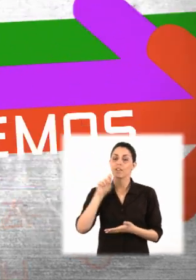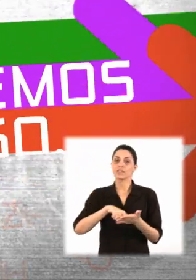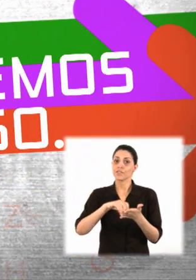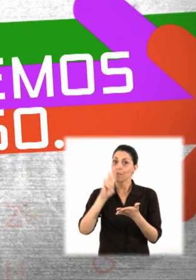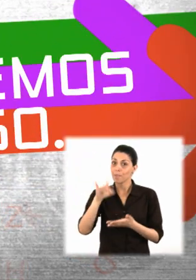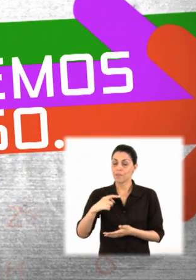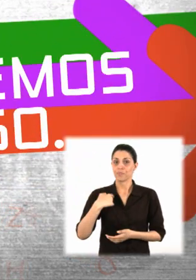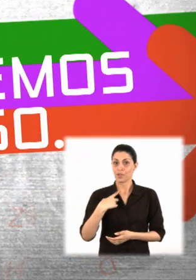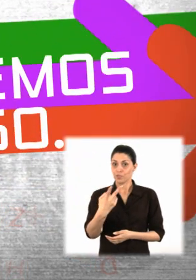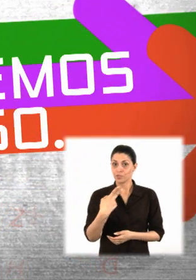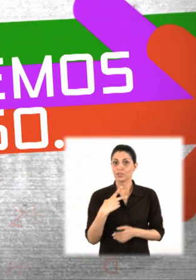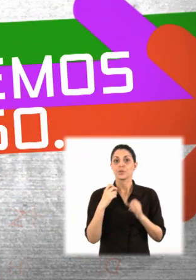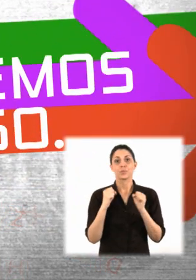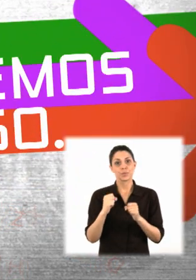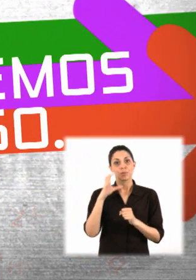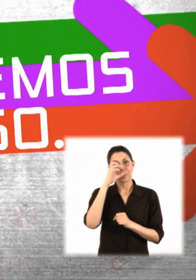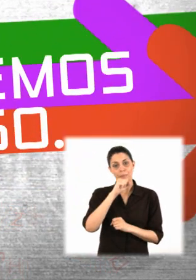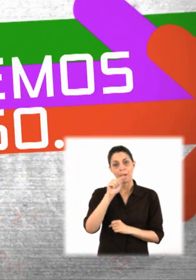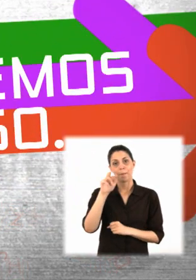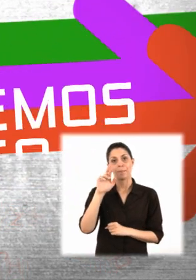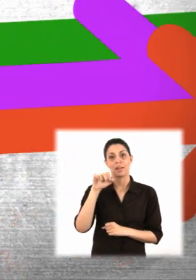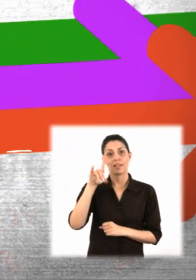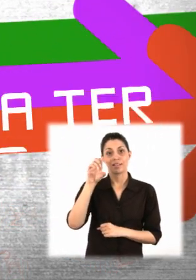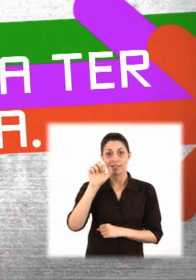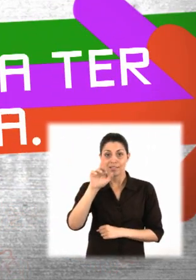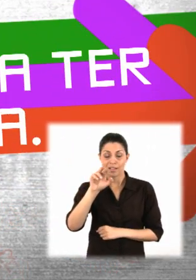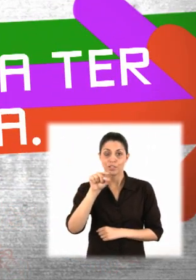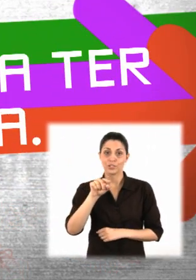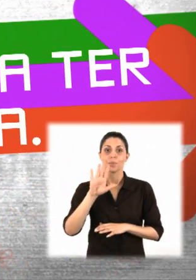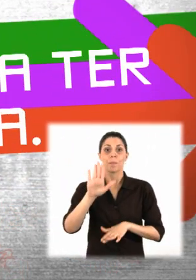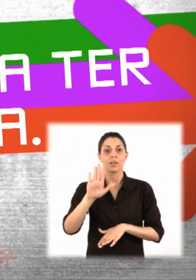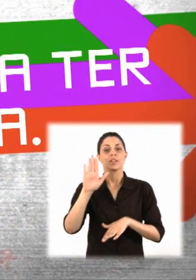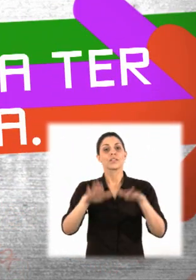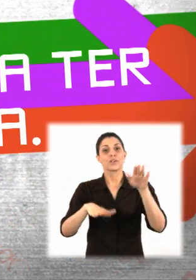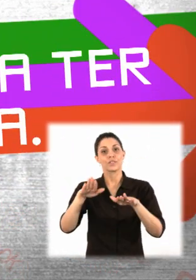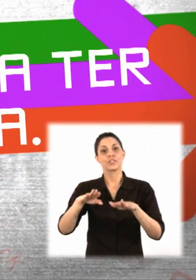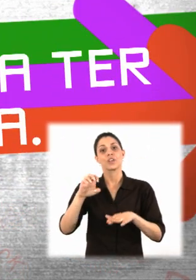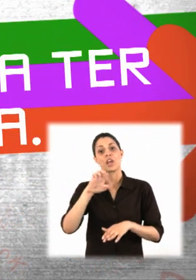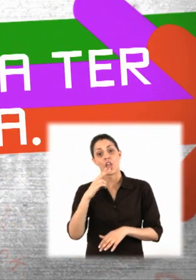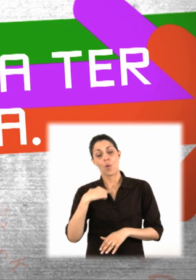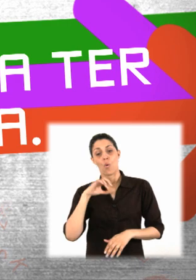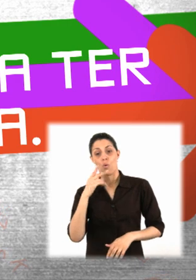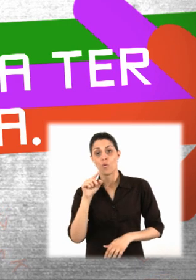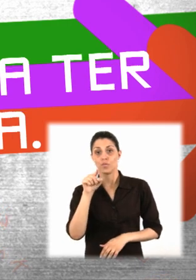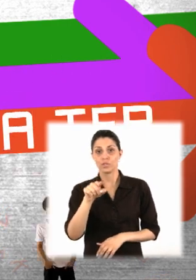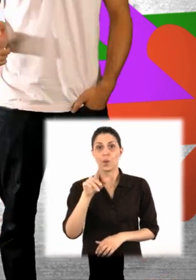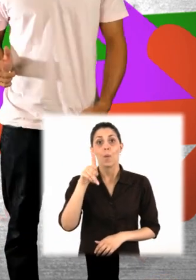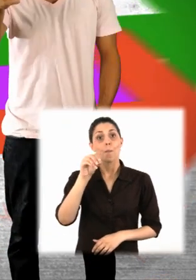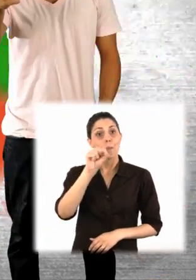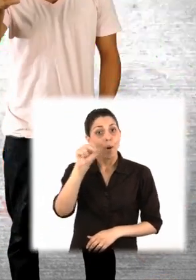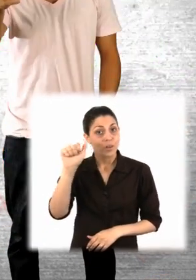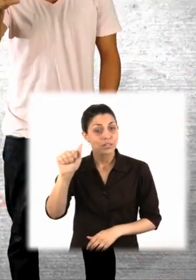bem. Eu e você podemos aprender isso, mas talvez eu ou você